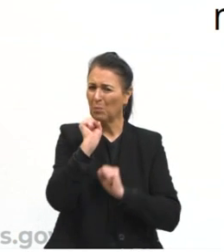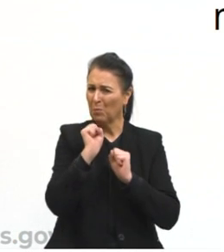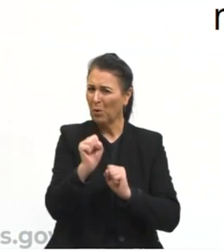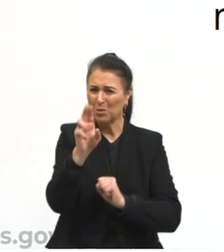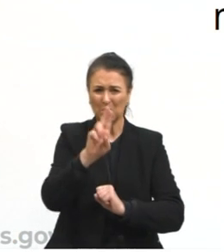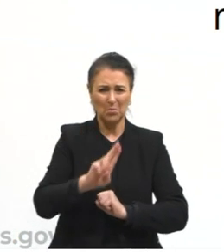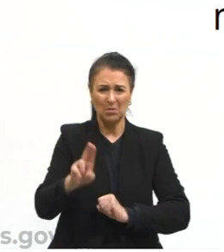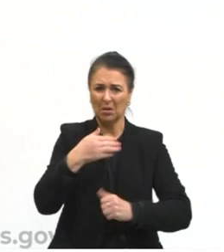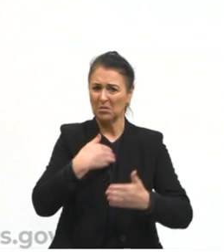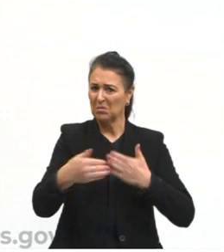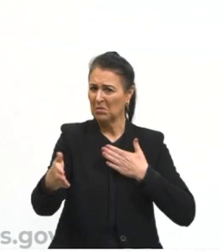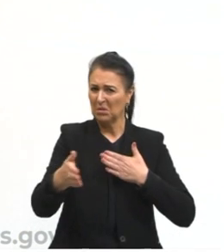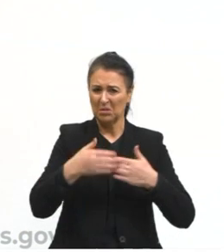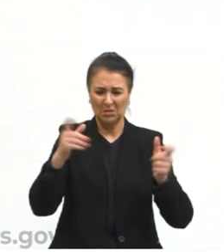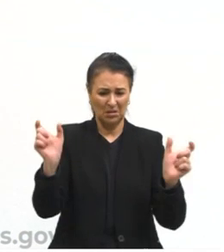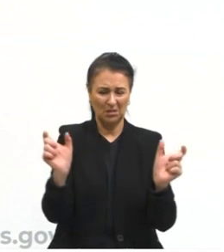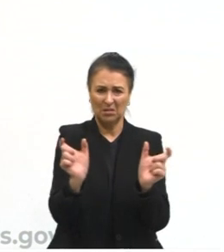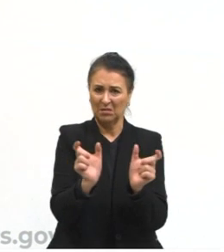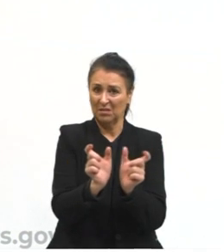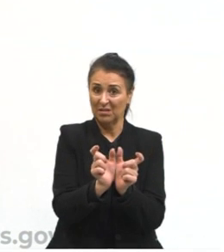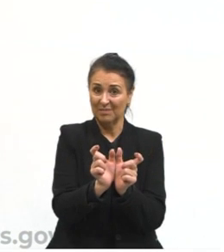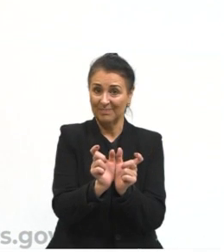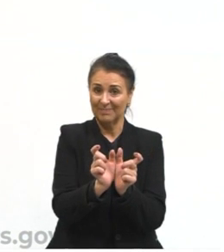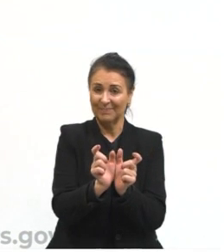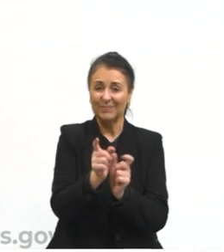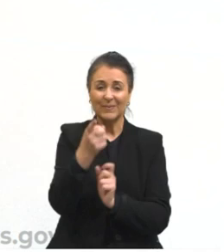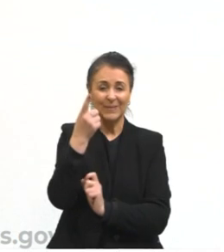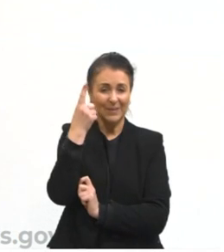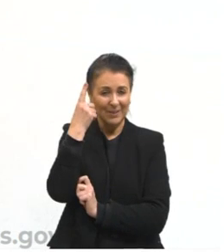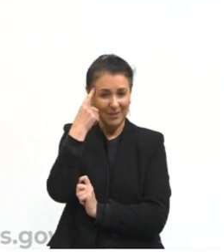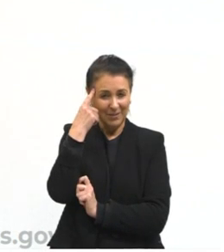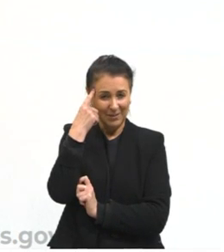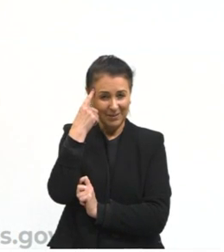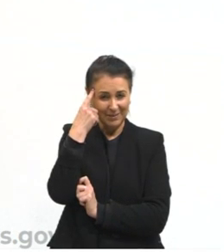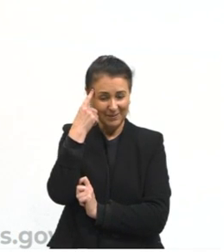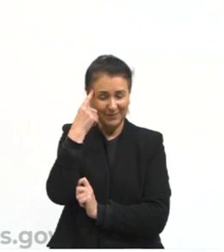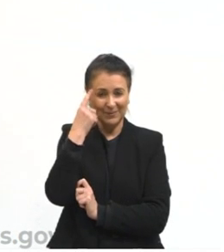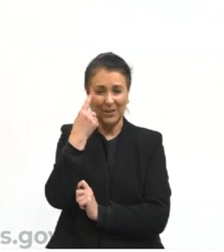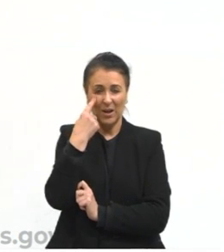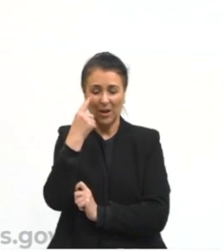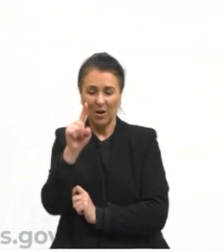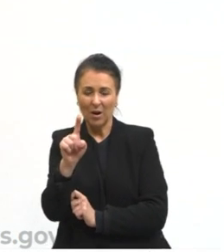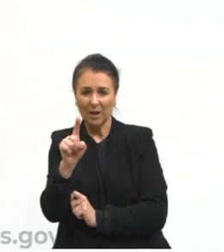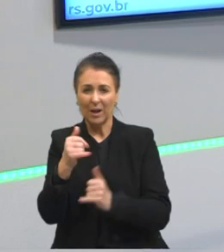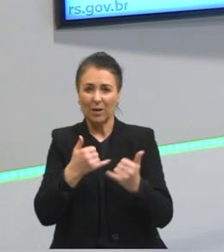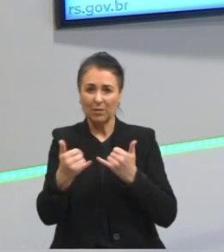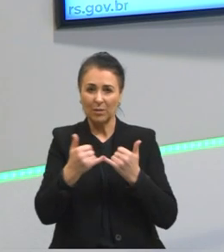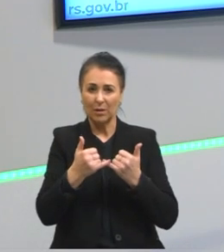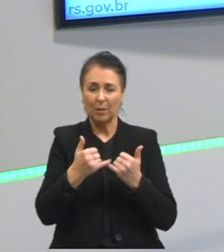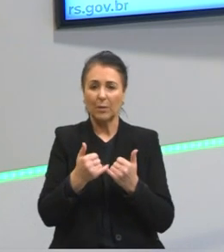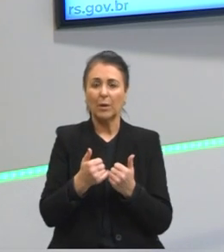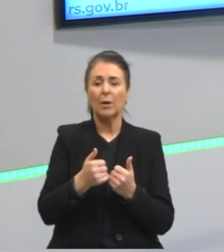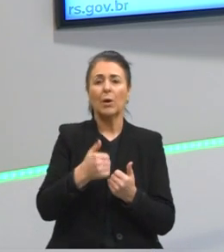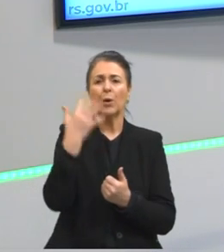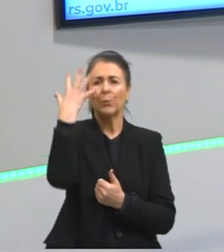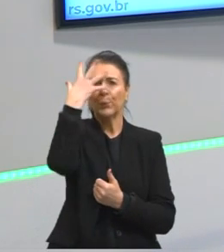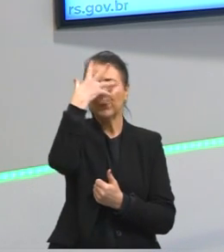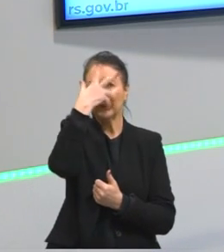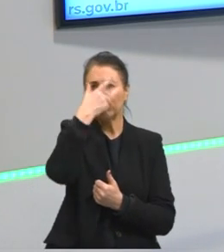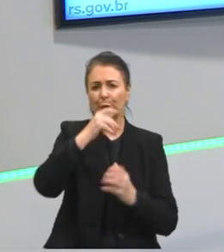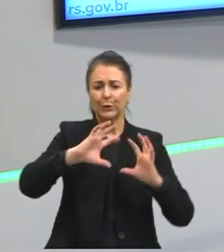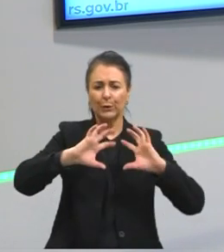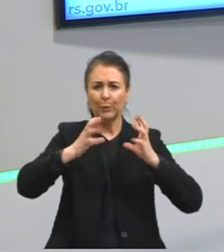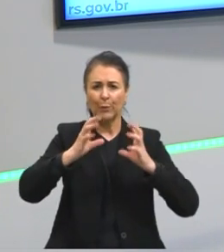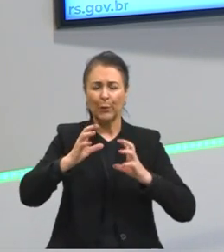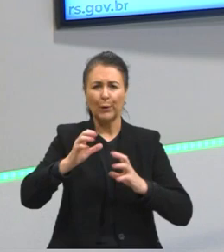nas frases? Vamos dar uma olhada aqui nesse exemplo. Bonita bola, menina acho, toua